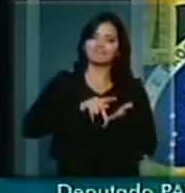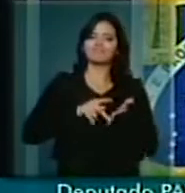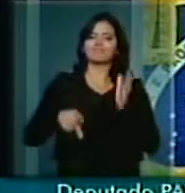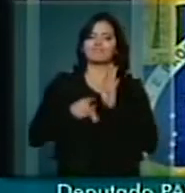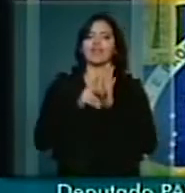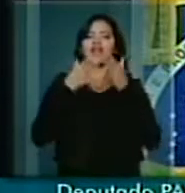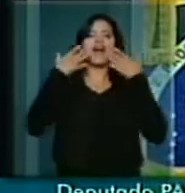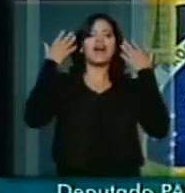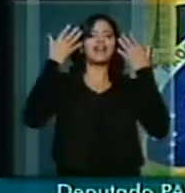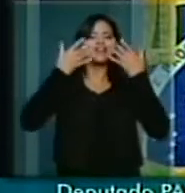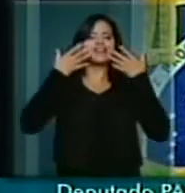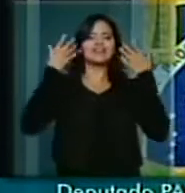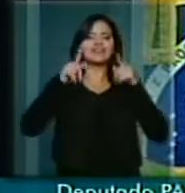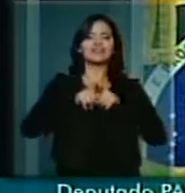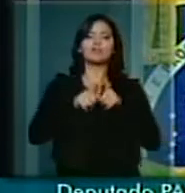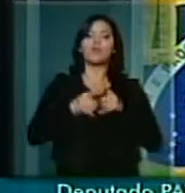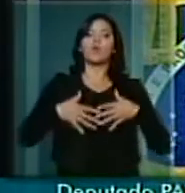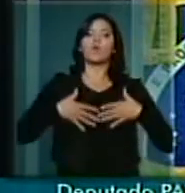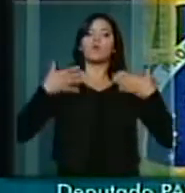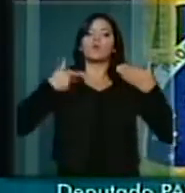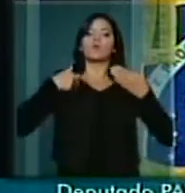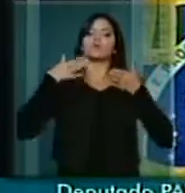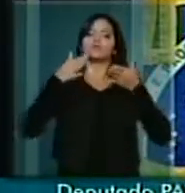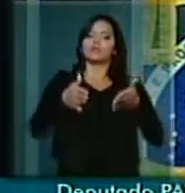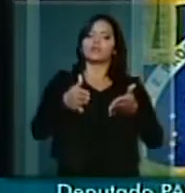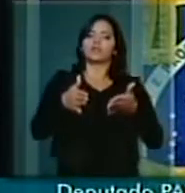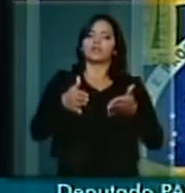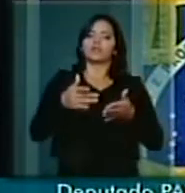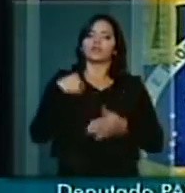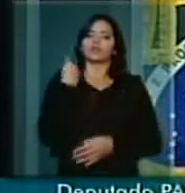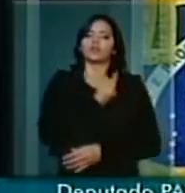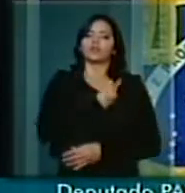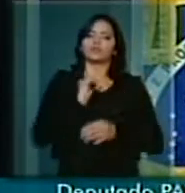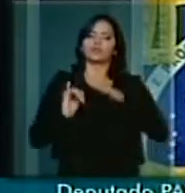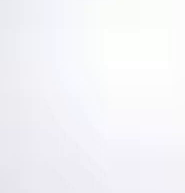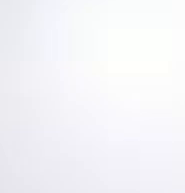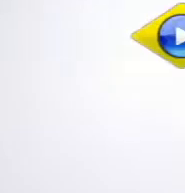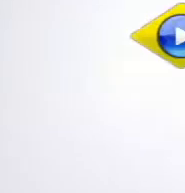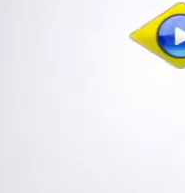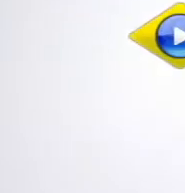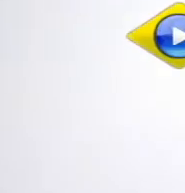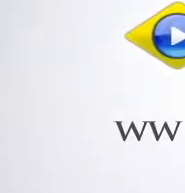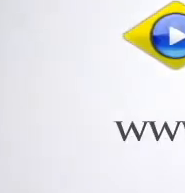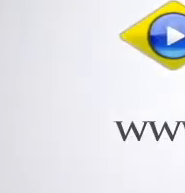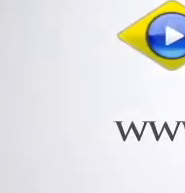de alegria e de orgulho por fazer parte da história da nossa instituição. Muito obrigado, professor.